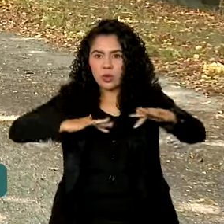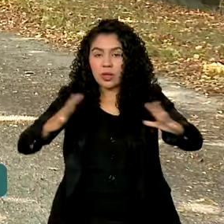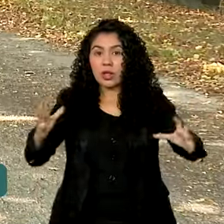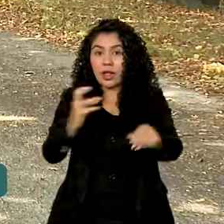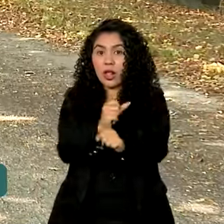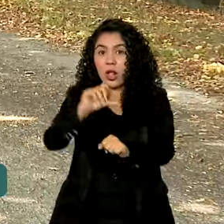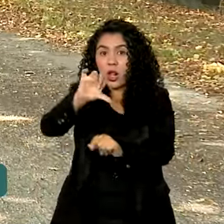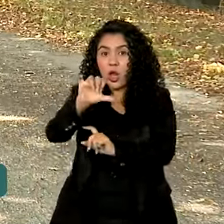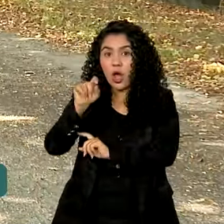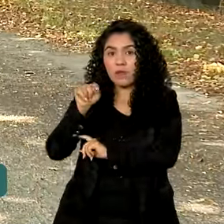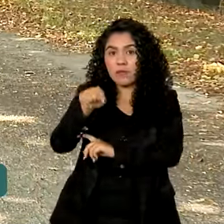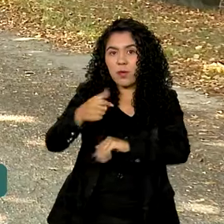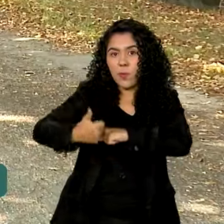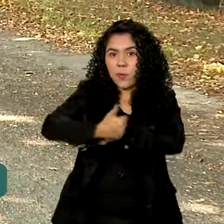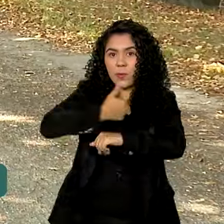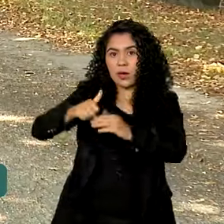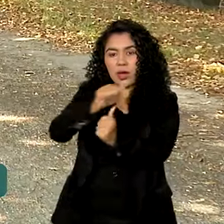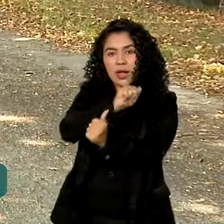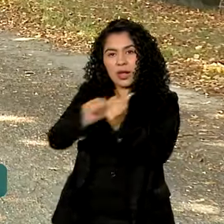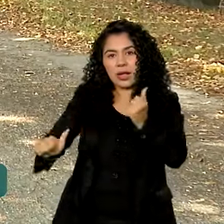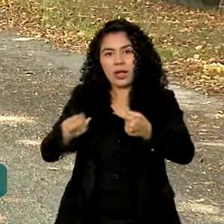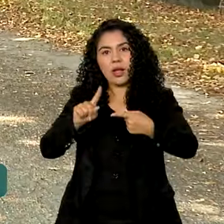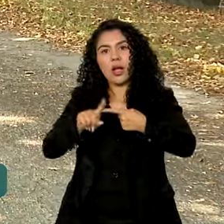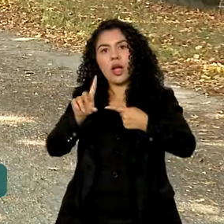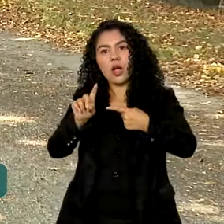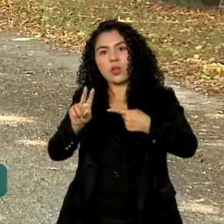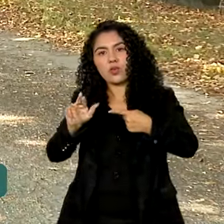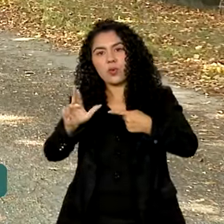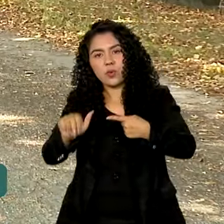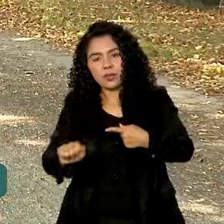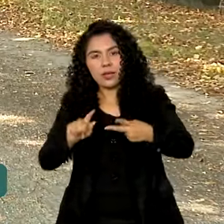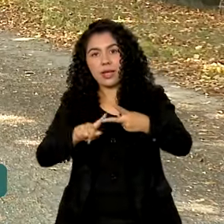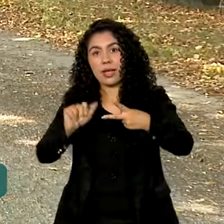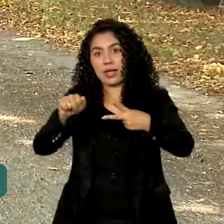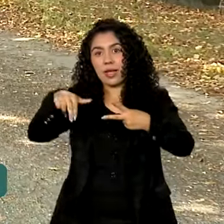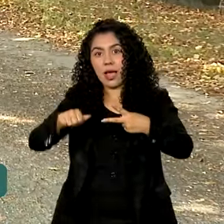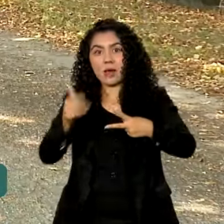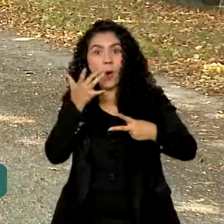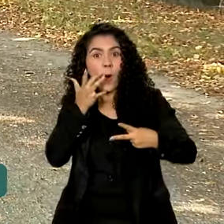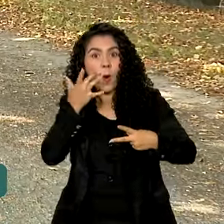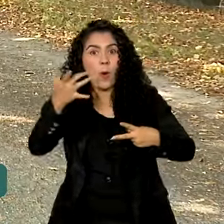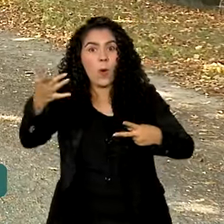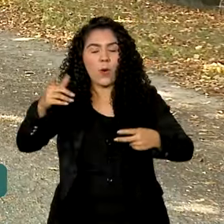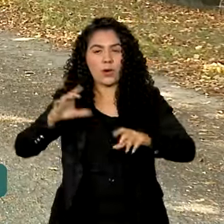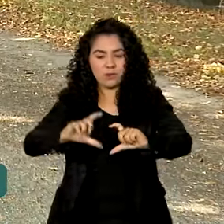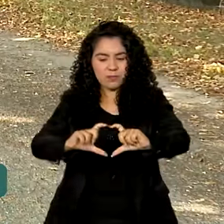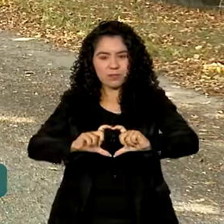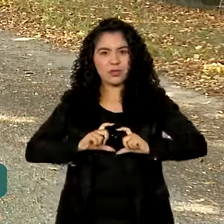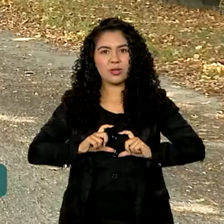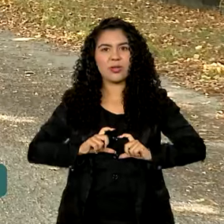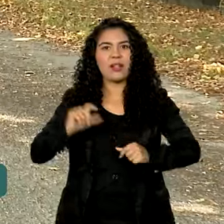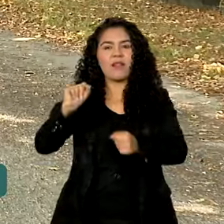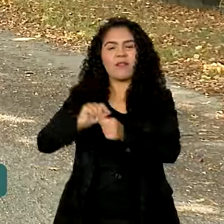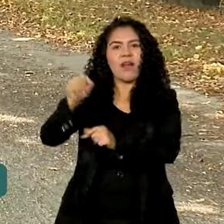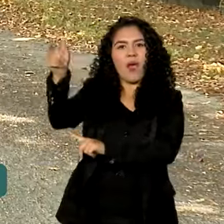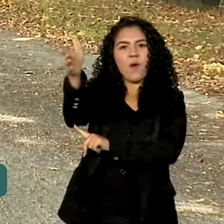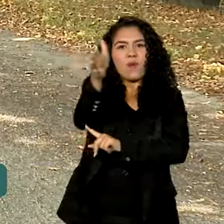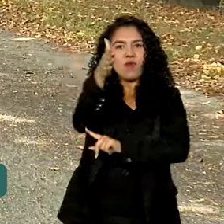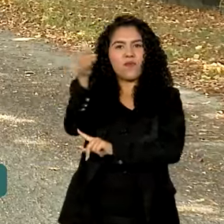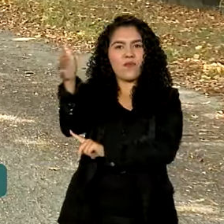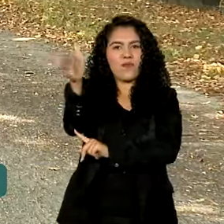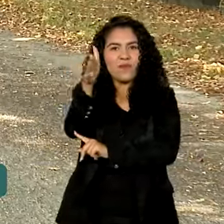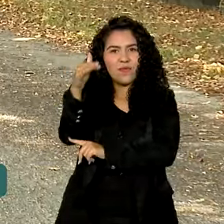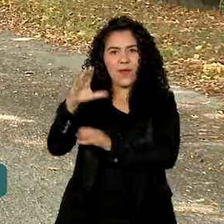mil atletas. As brasileiras Duda e Ana Patrícia, medalha de ouro no vôlei de praia, carregaram a bandeira da delegação